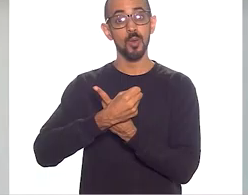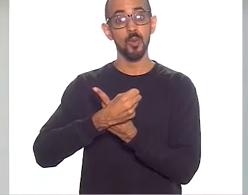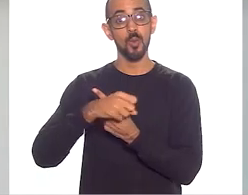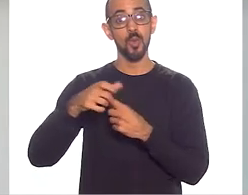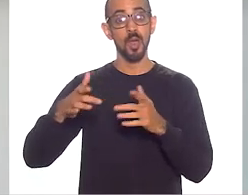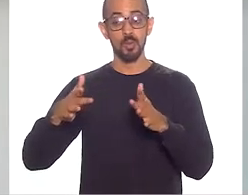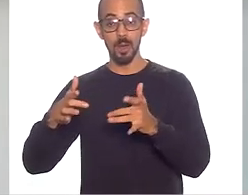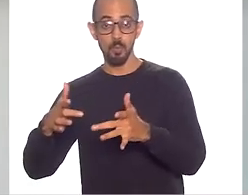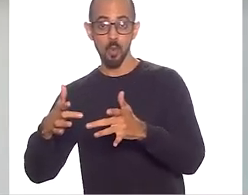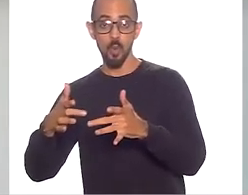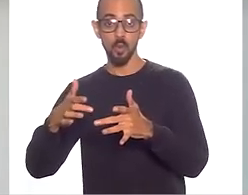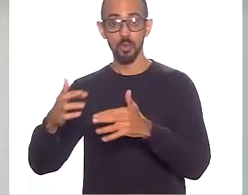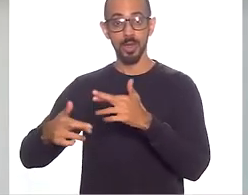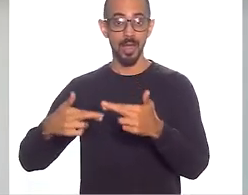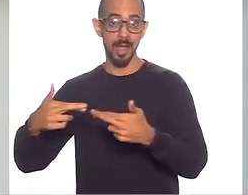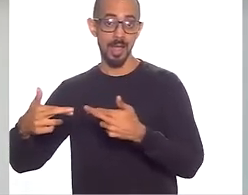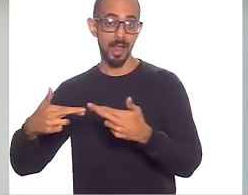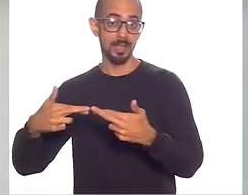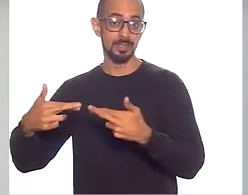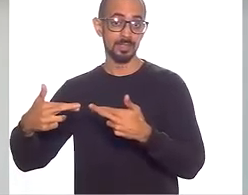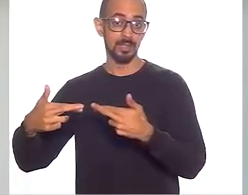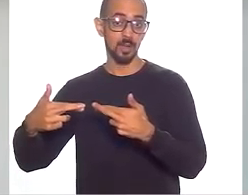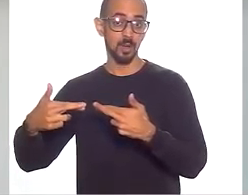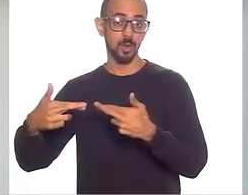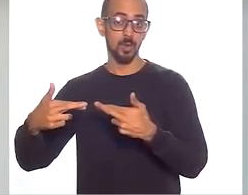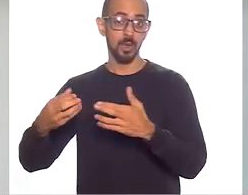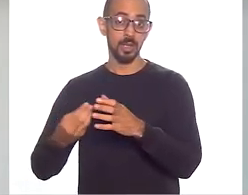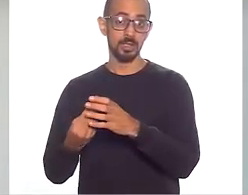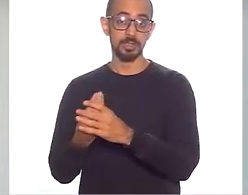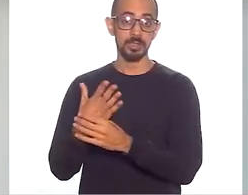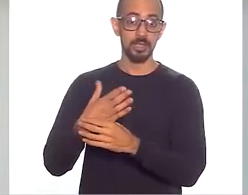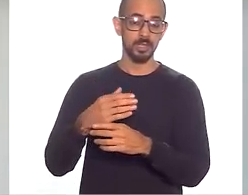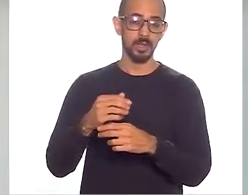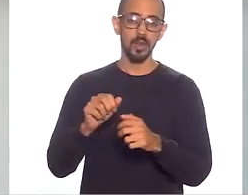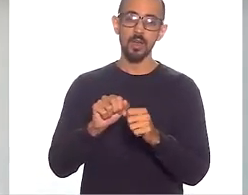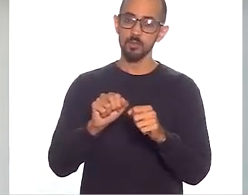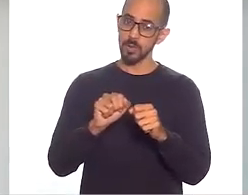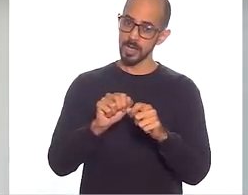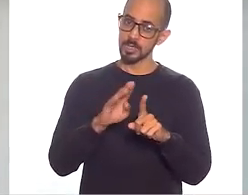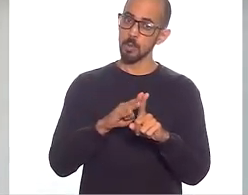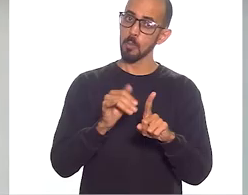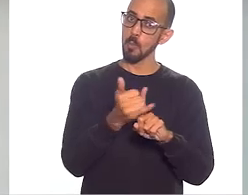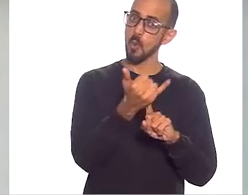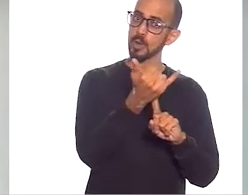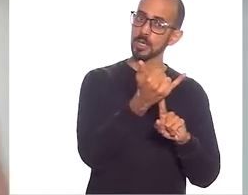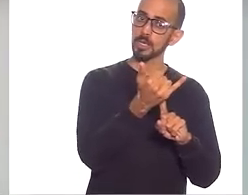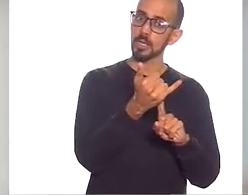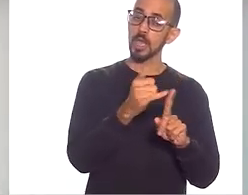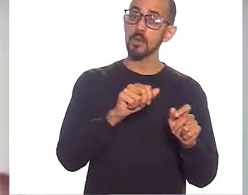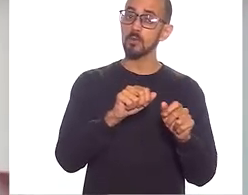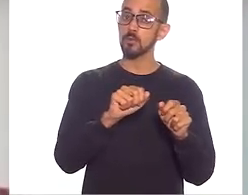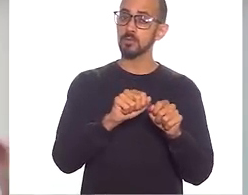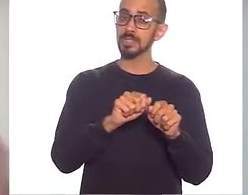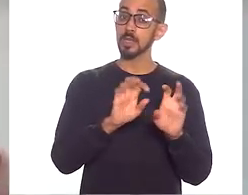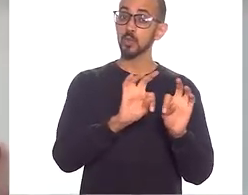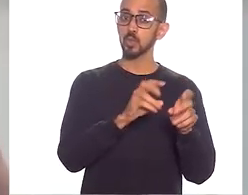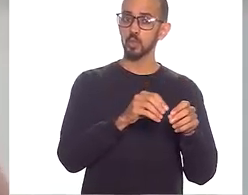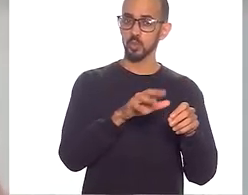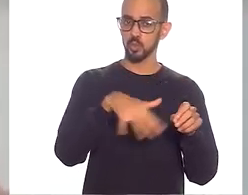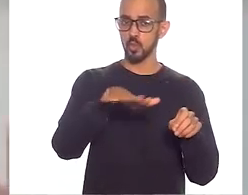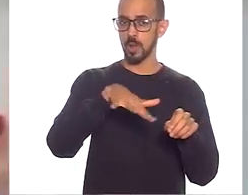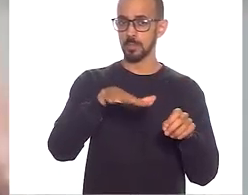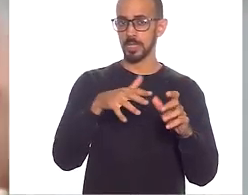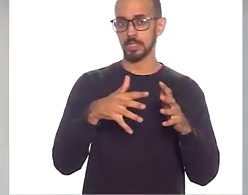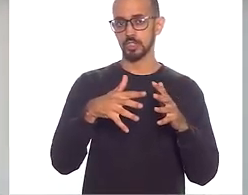onde eles namoram, onde eles se relacionam, onde eles criam, onde eles fazem bullying, onde eles são vistos. É onde tudo acontece no